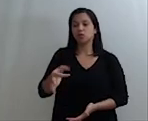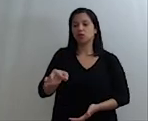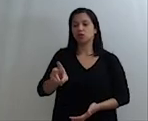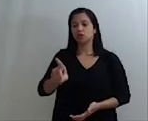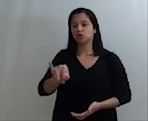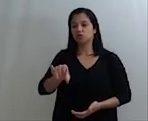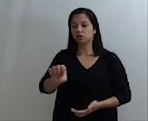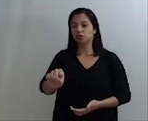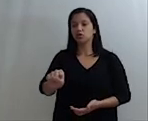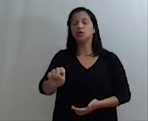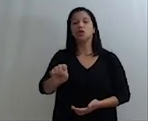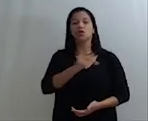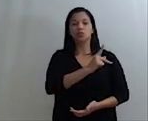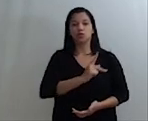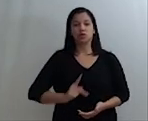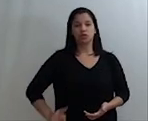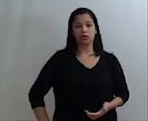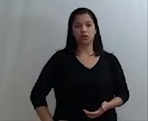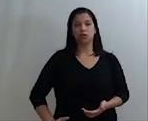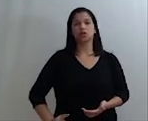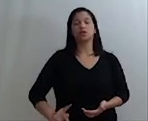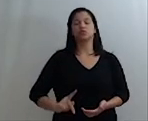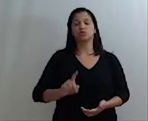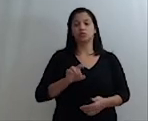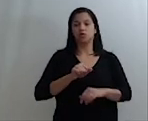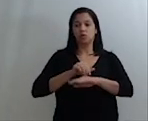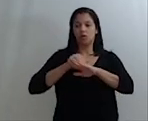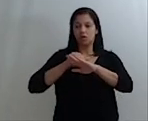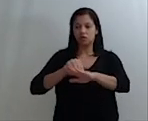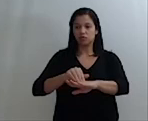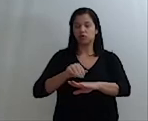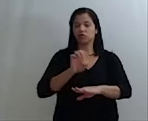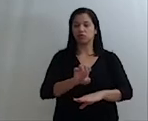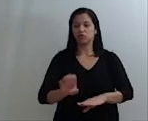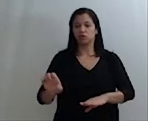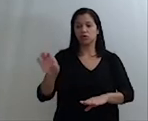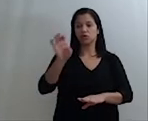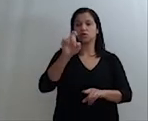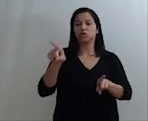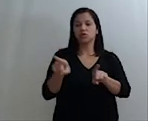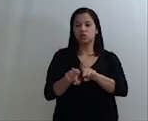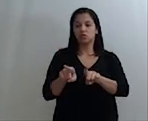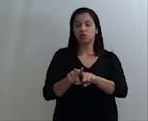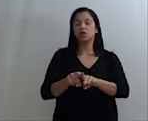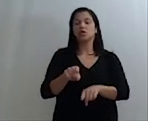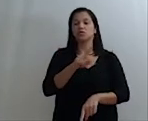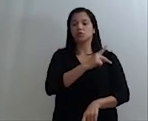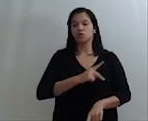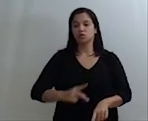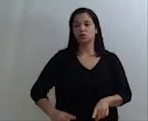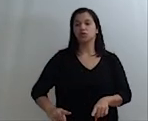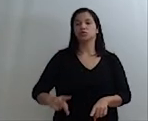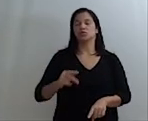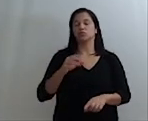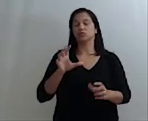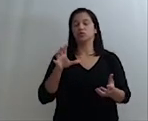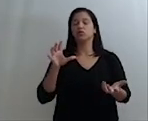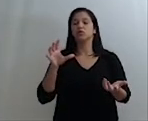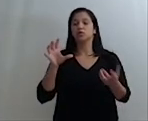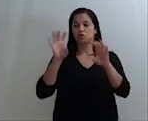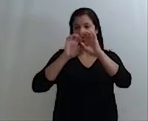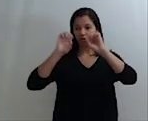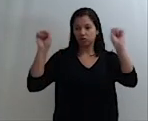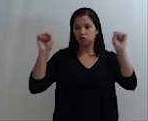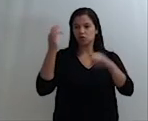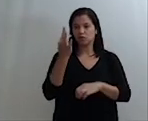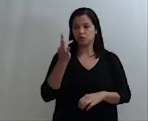presidentes dos tribunais de justiça dos Estados os presidentes dos tribunais regionais federais bem como a Ministro da Justiça e Segurança Pública os governadores dos